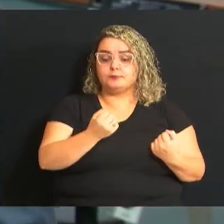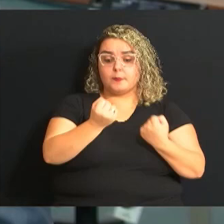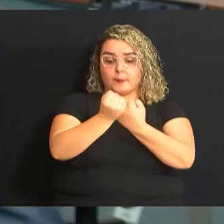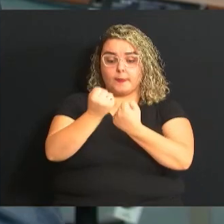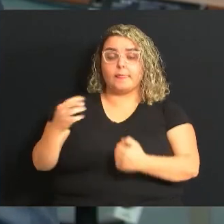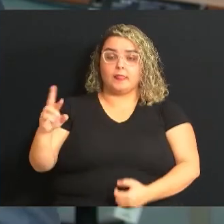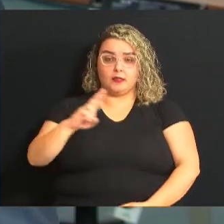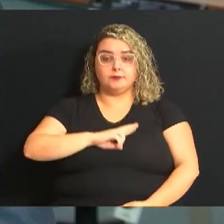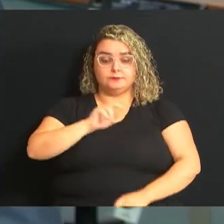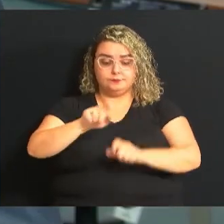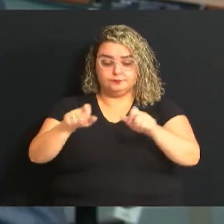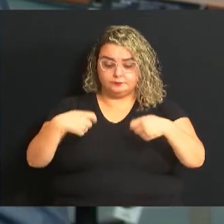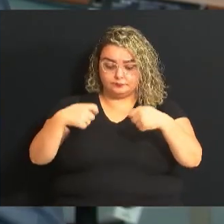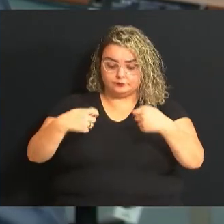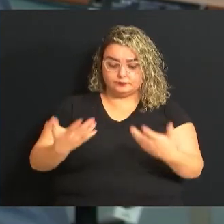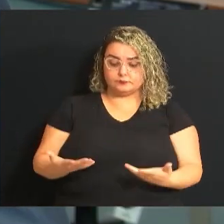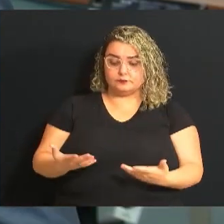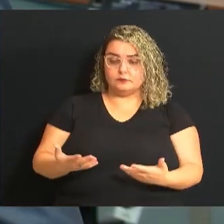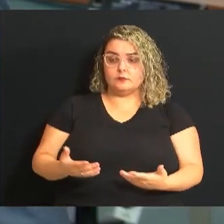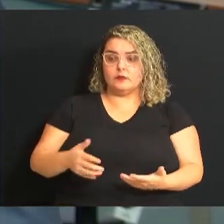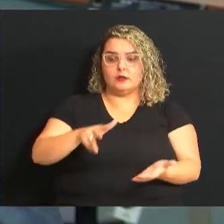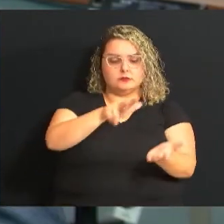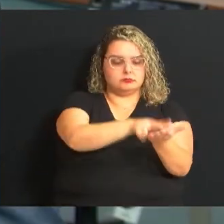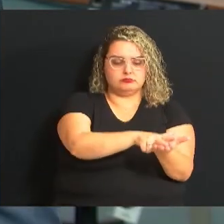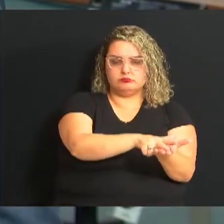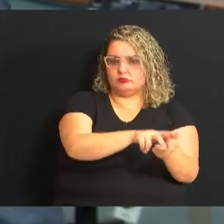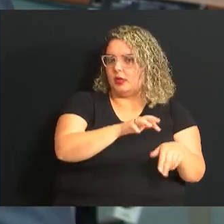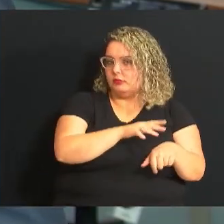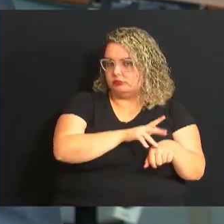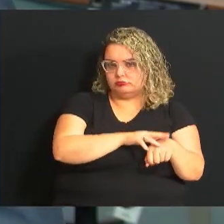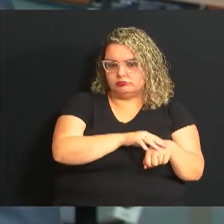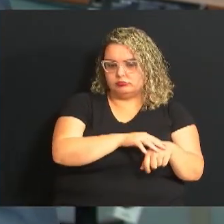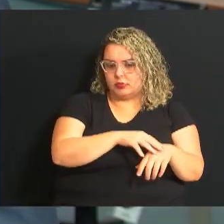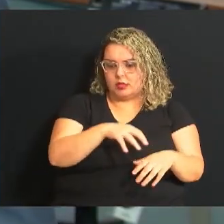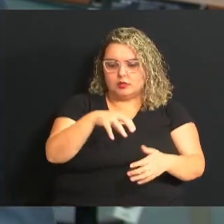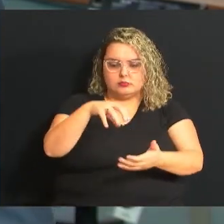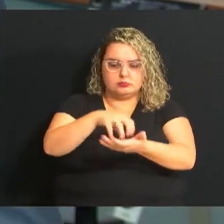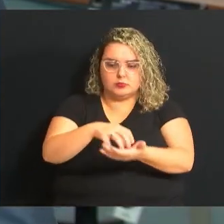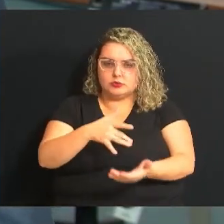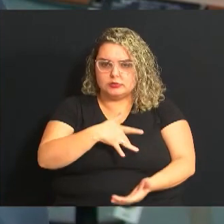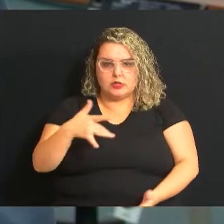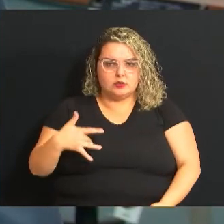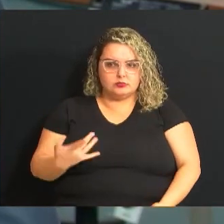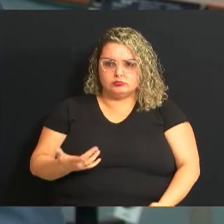novas leis que vão ser propostas para trazer para o Legislativo, onde a gente possa